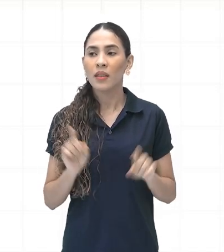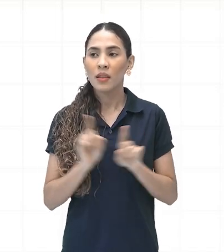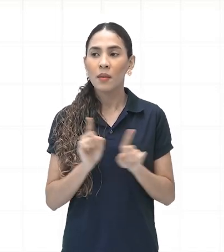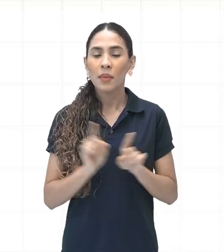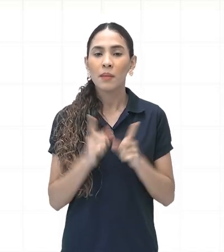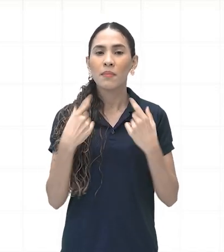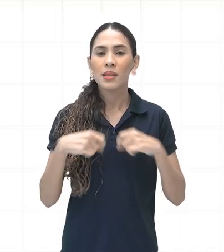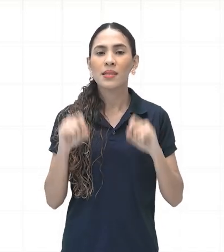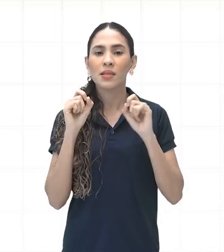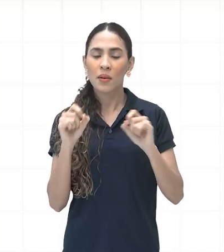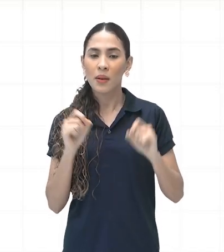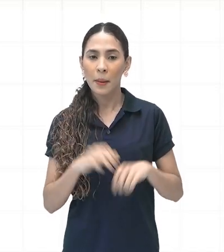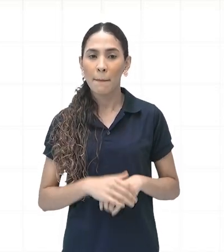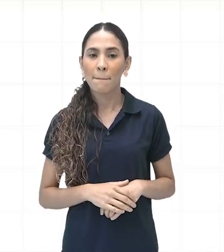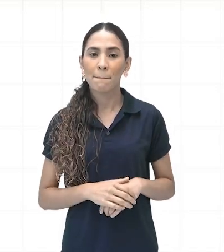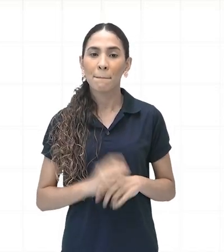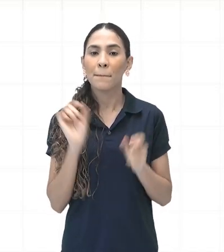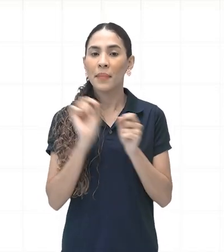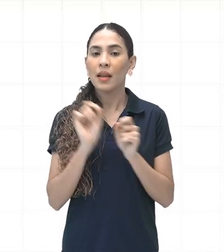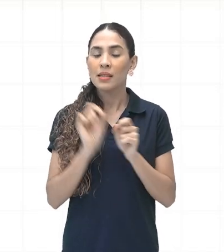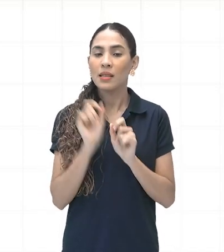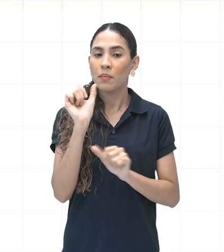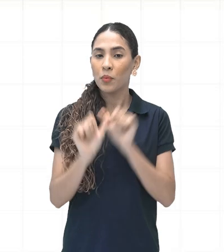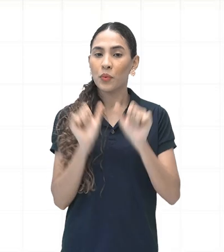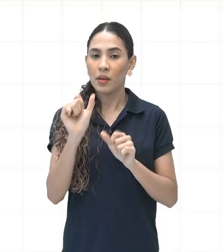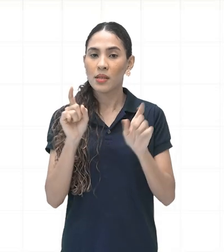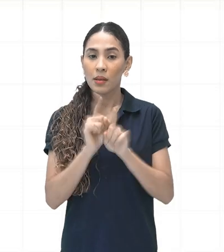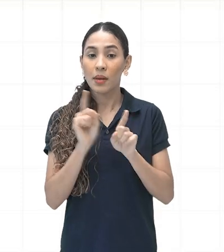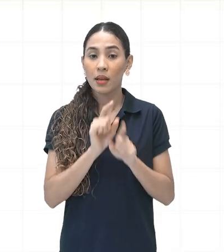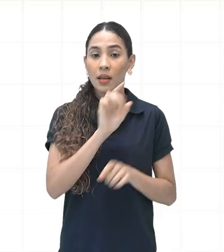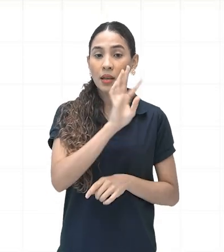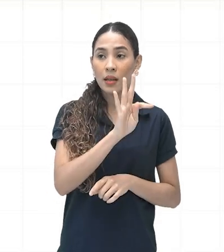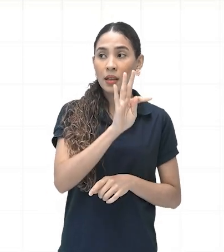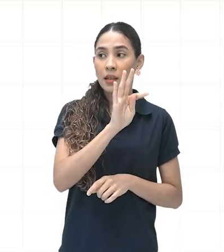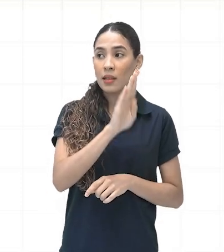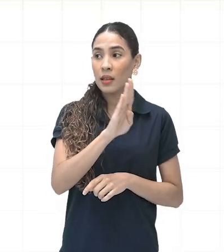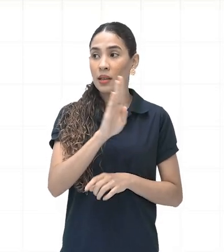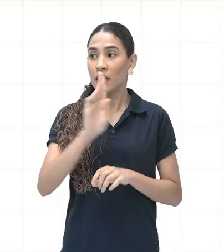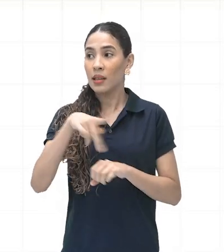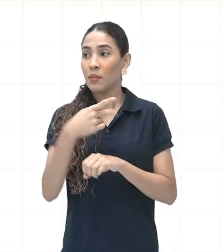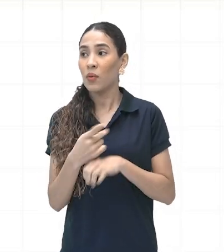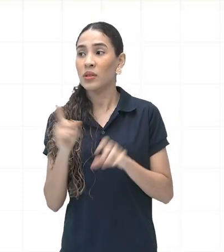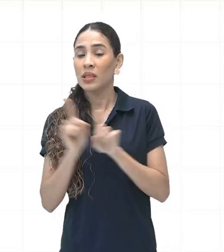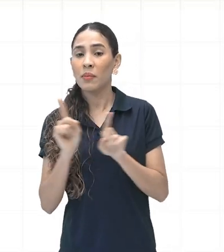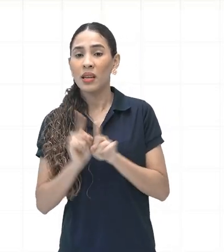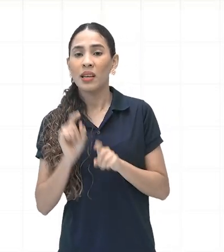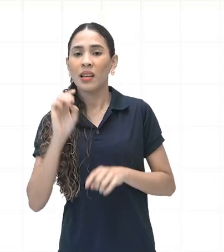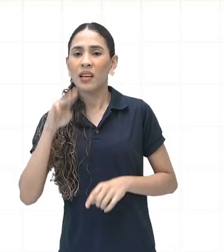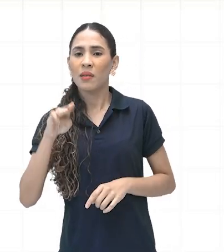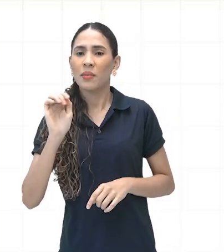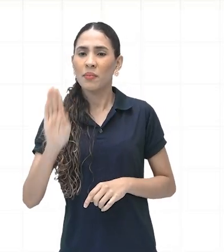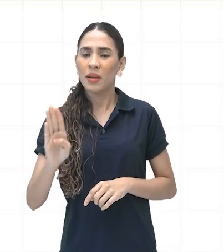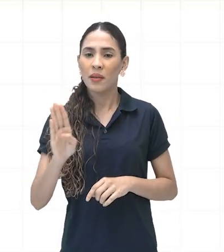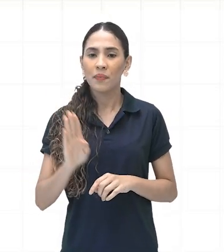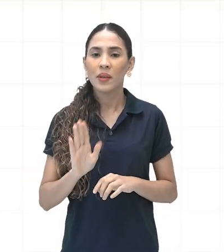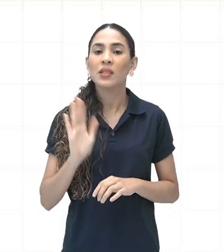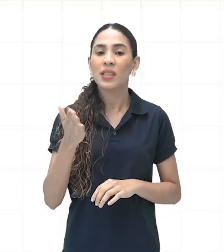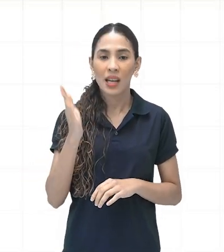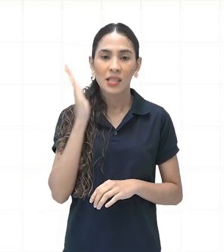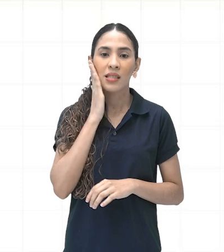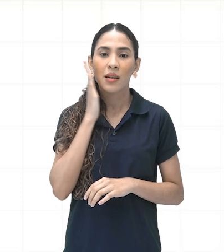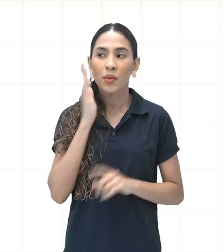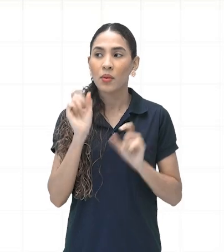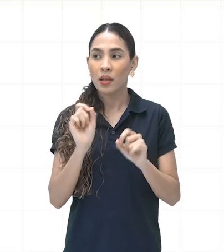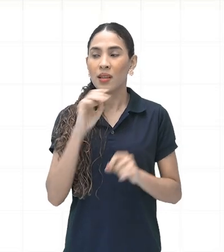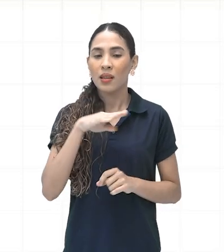gente precisa fazer a transformação de terabyte para MB, e MB a gente já sabe que